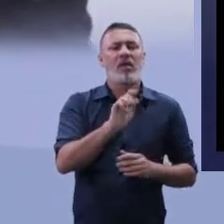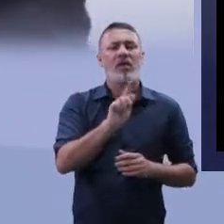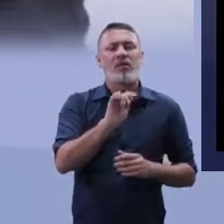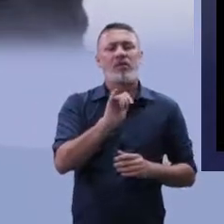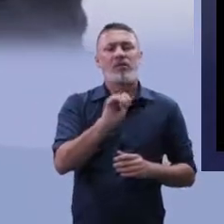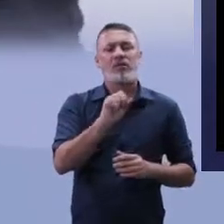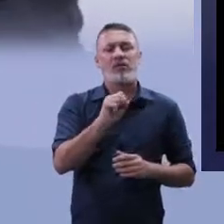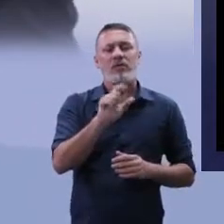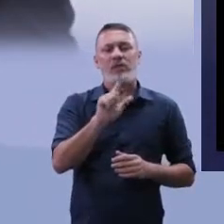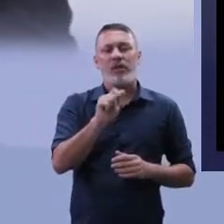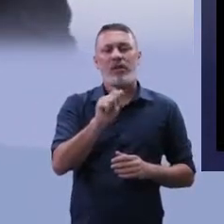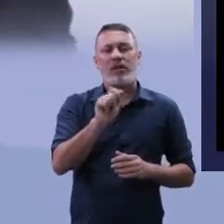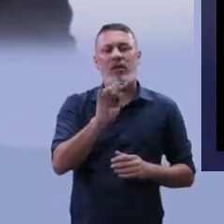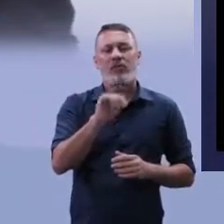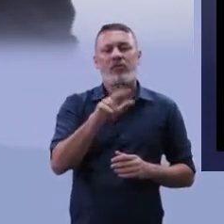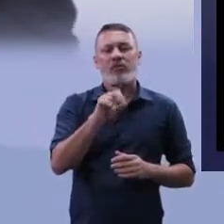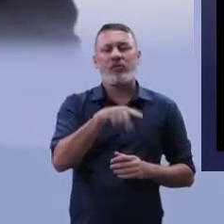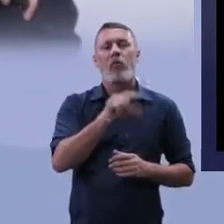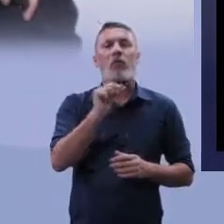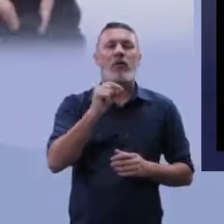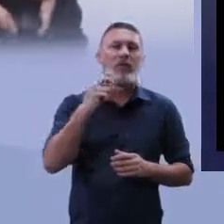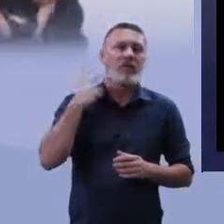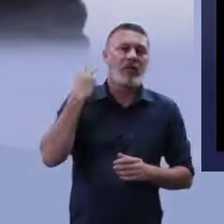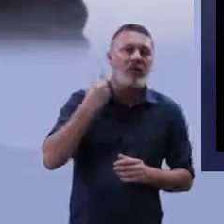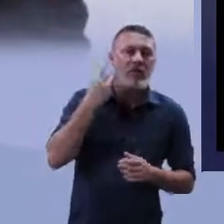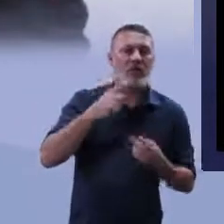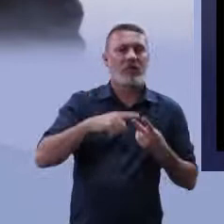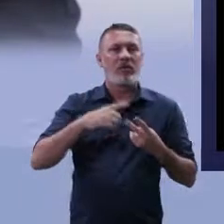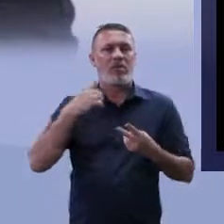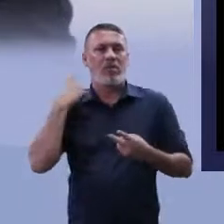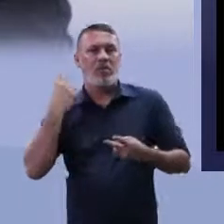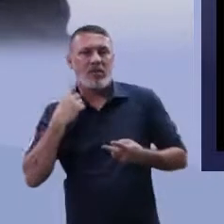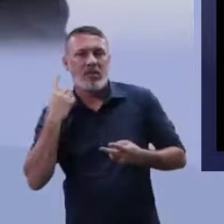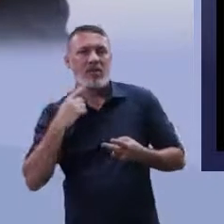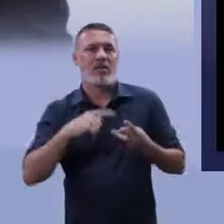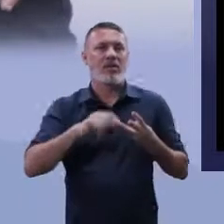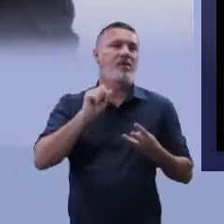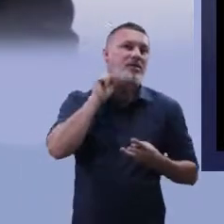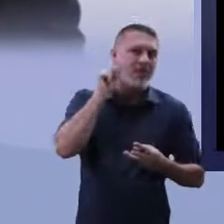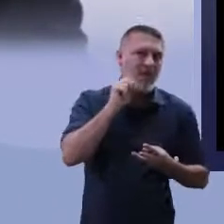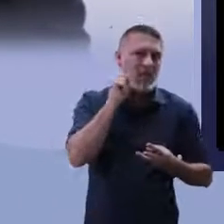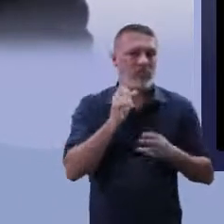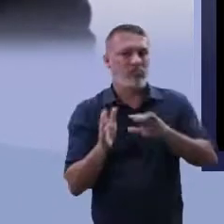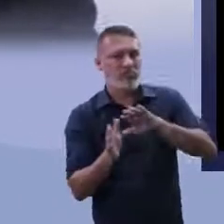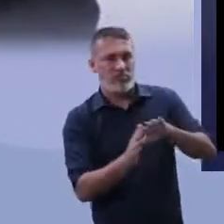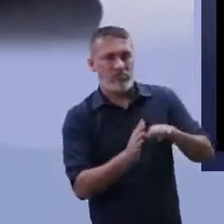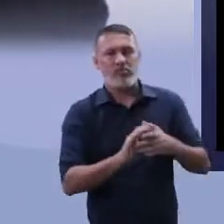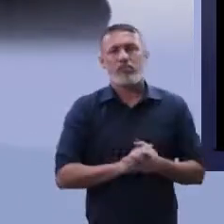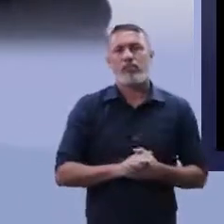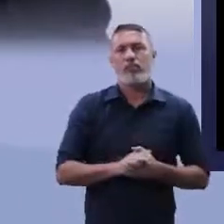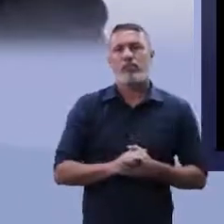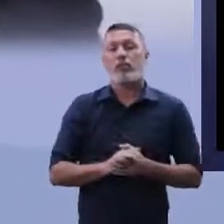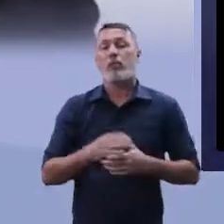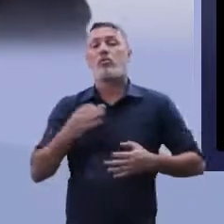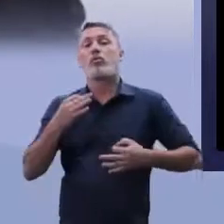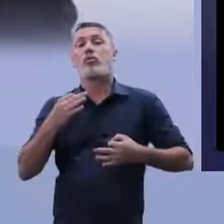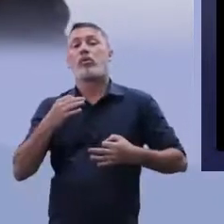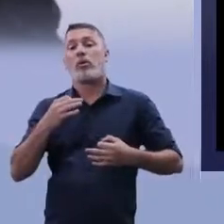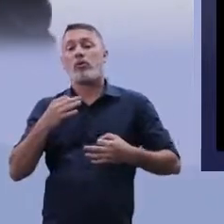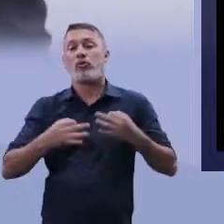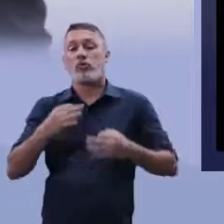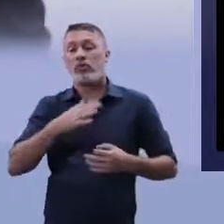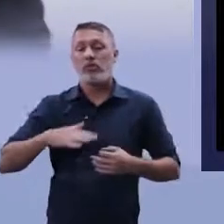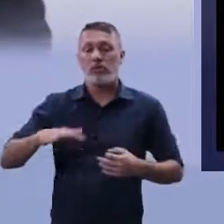entender rapidinho, o poder legislativo pelas câmaras municipais, pela Câmara Federal e pelo Senado Federal, são representantes do poder